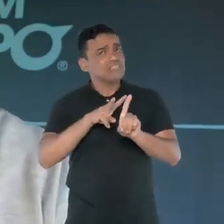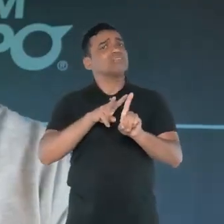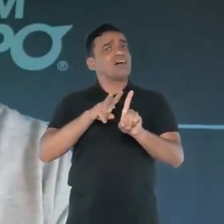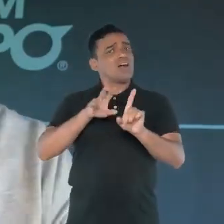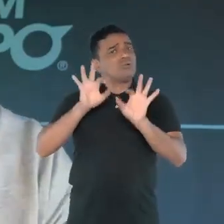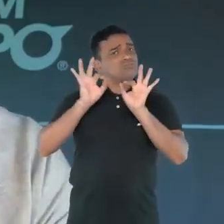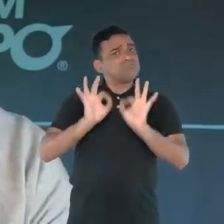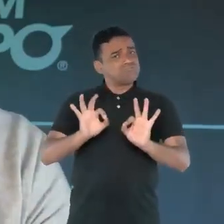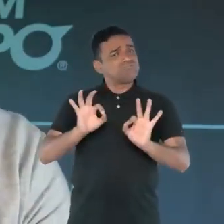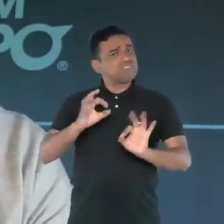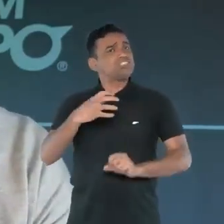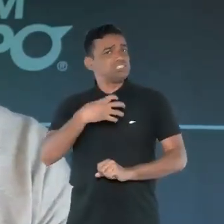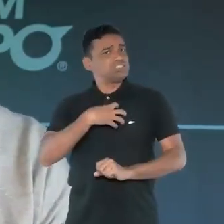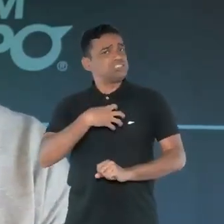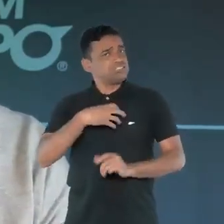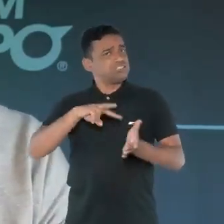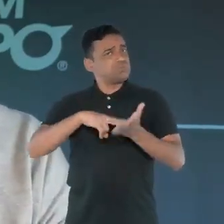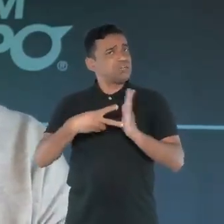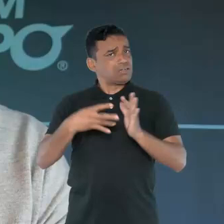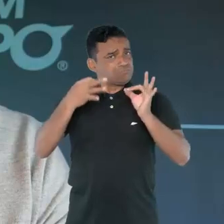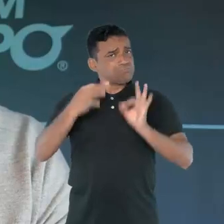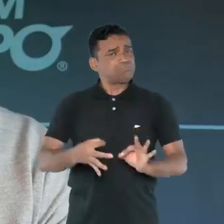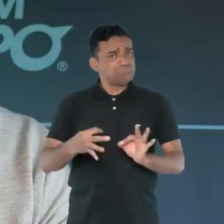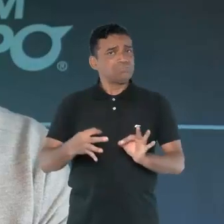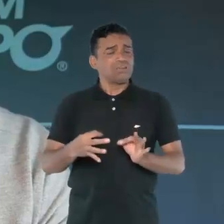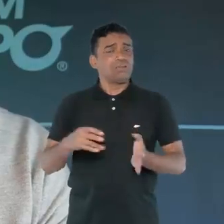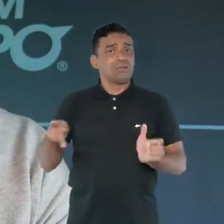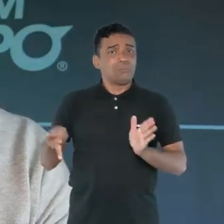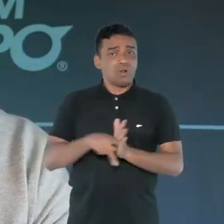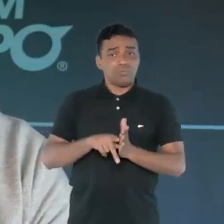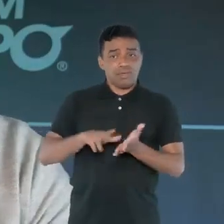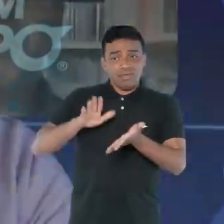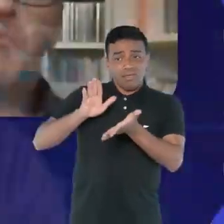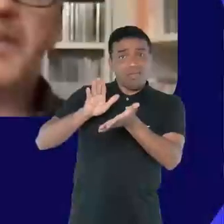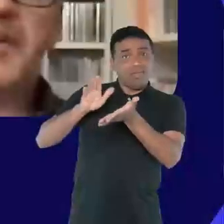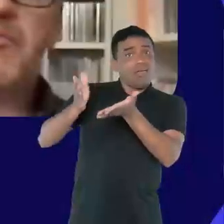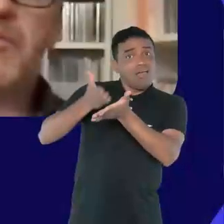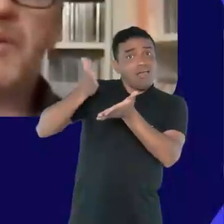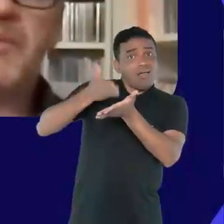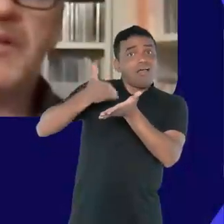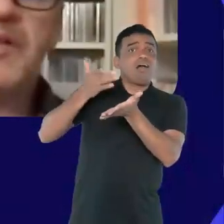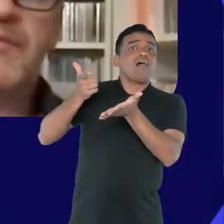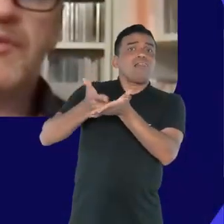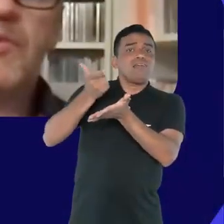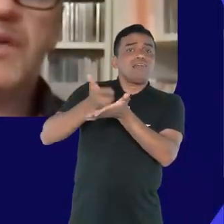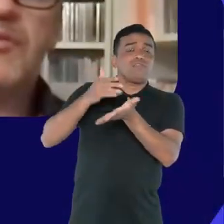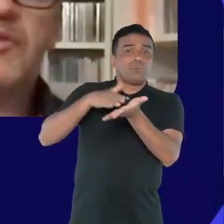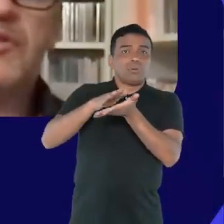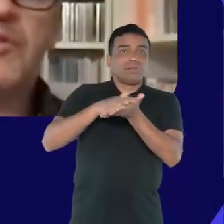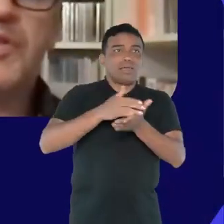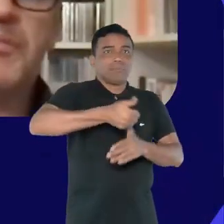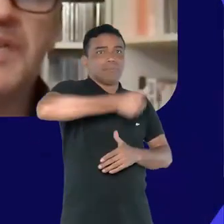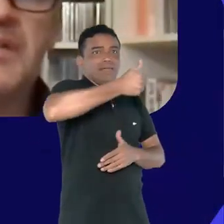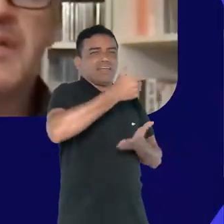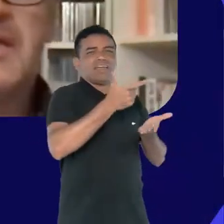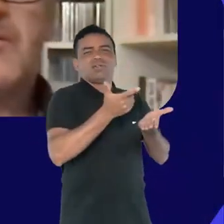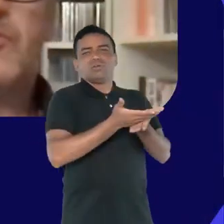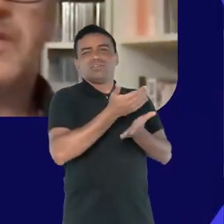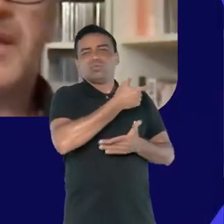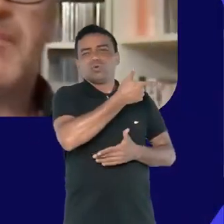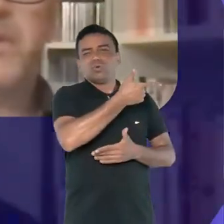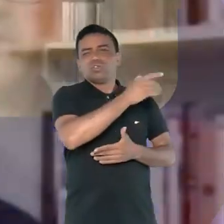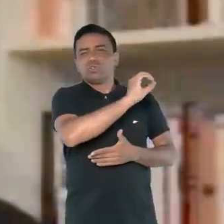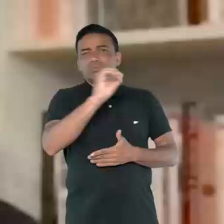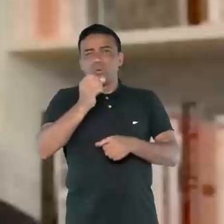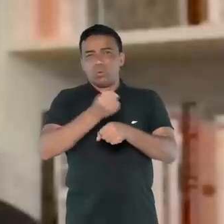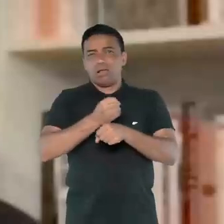todo o sentido, até porque, efetivamente, naquilo que eu escrevi, desde que publiquei o meu primeiro livro no ano de 2000,